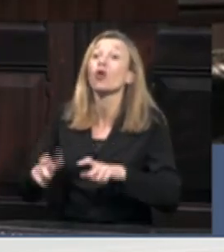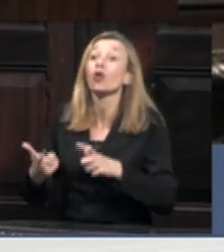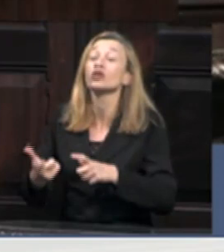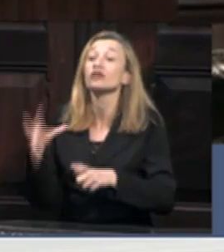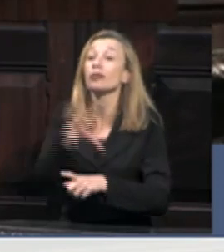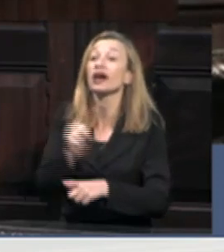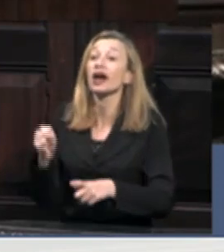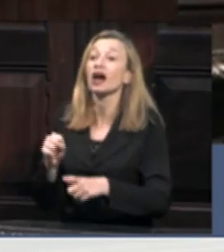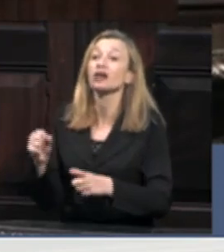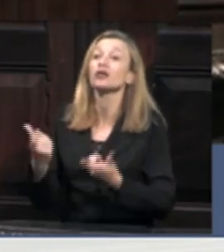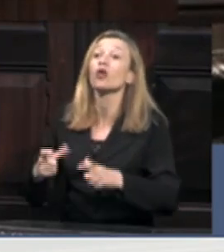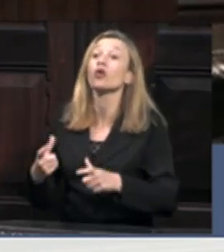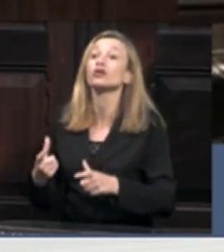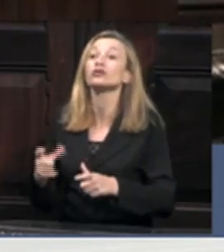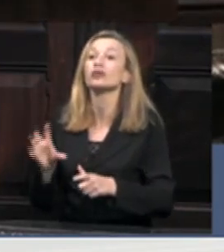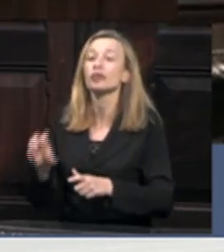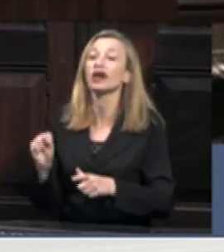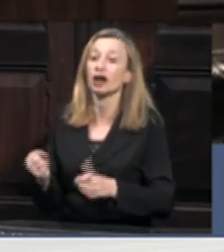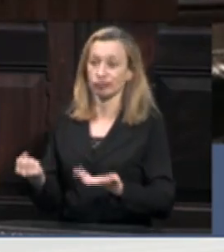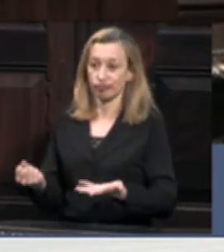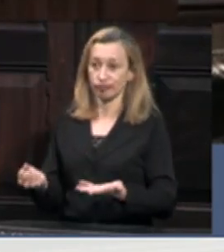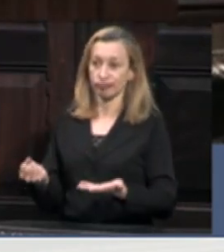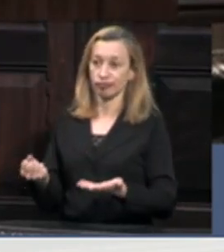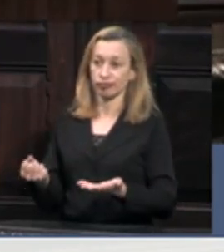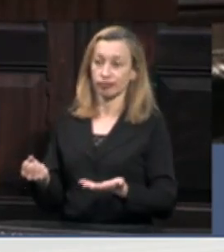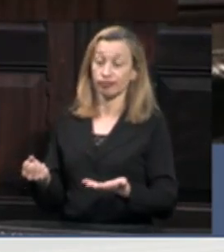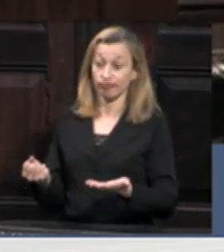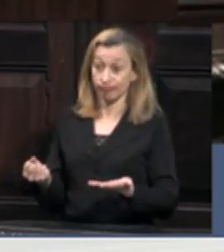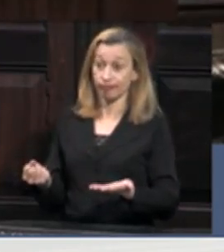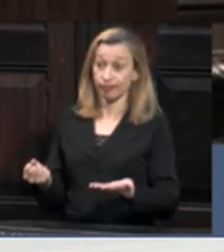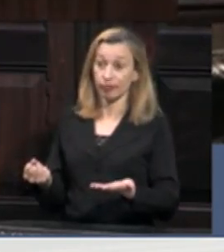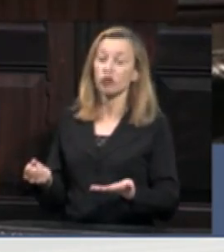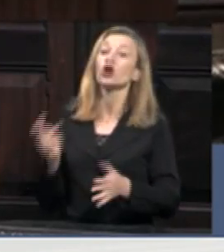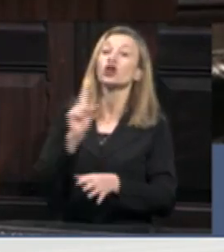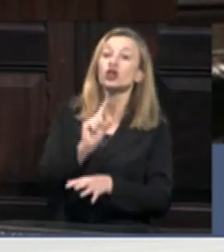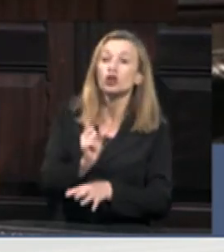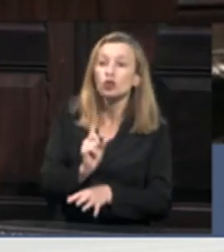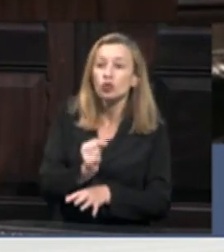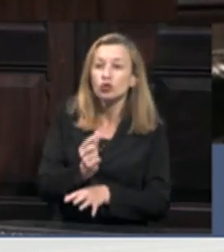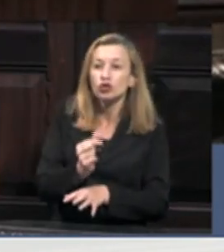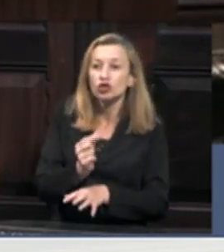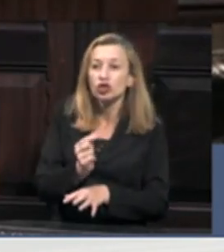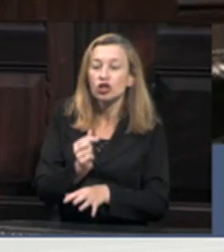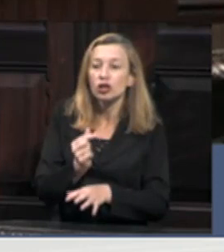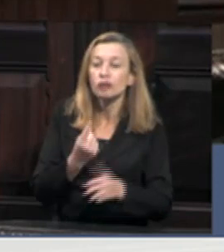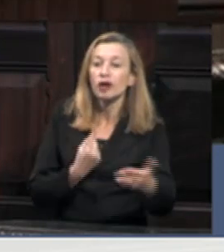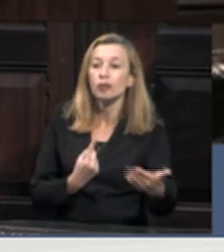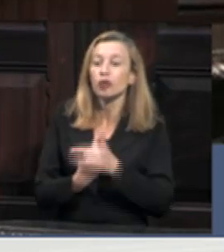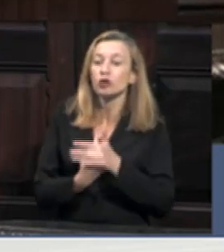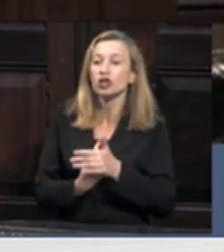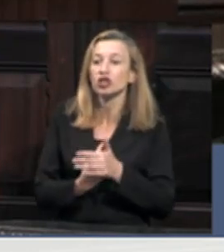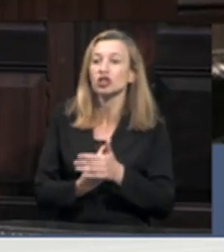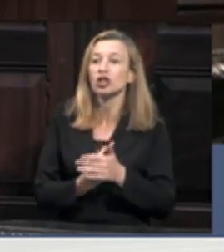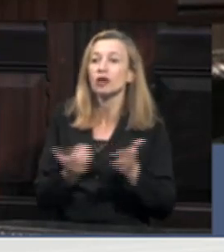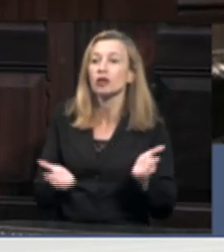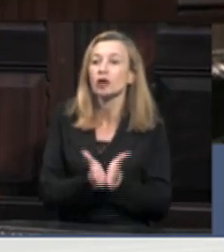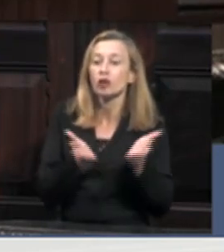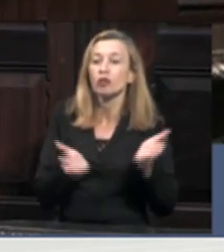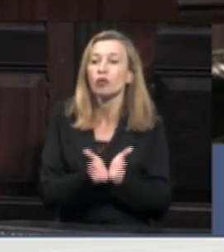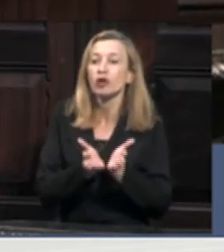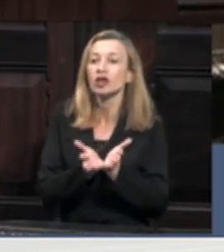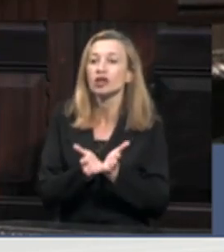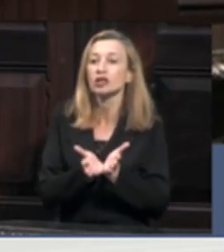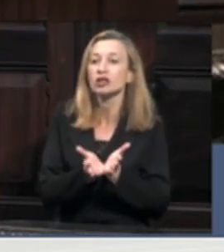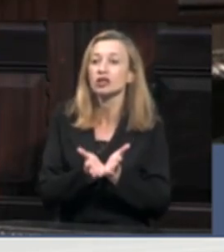para o fundo de habitação de interesse social, de onde é que vai sair? E o dinheiro para combater a pobreza, de onde é que vai sair? Ou seja,